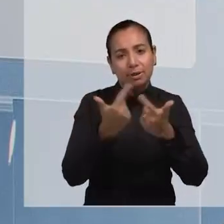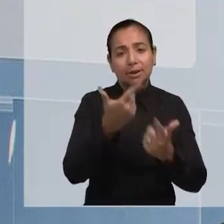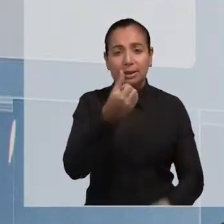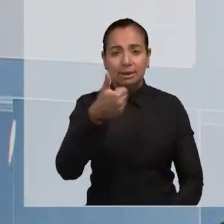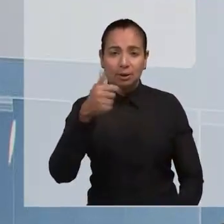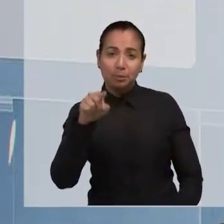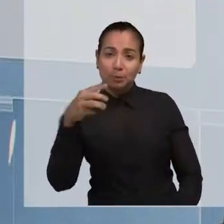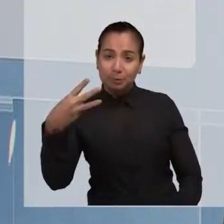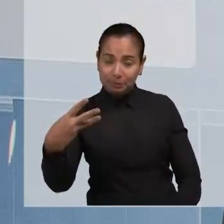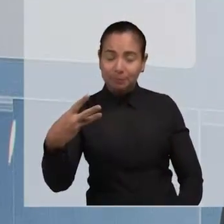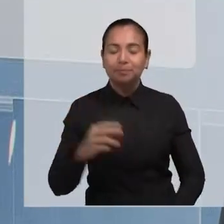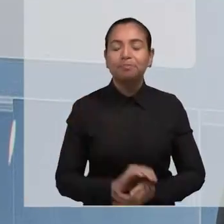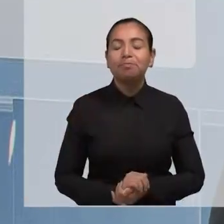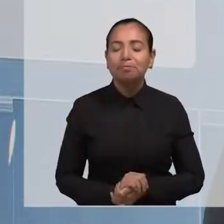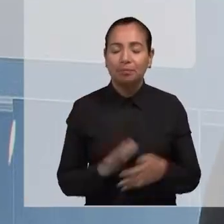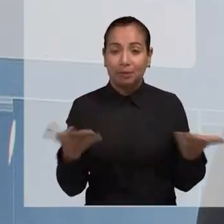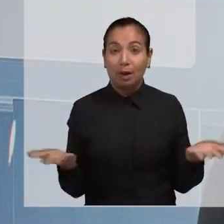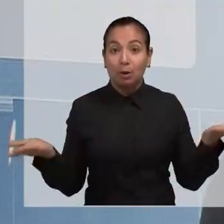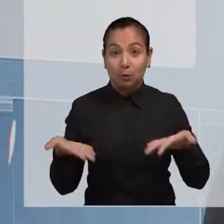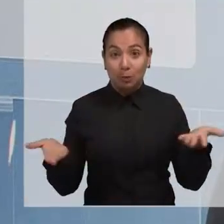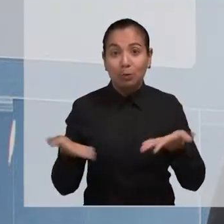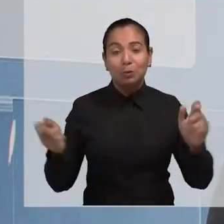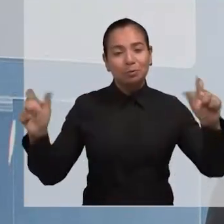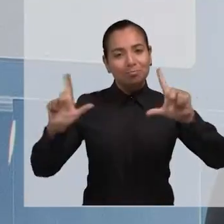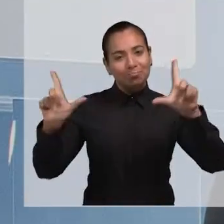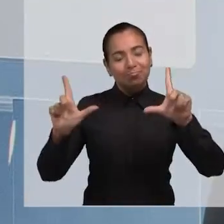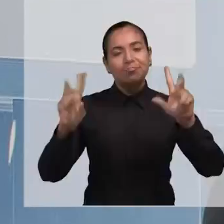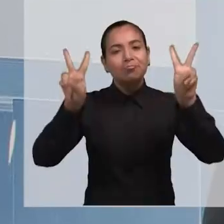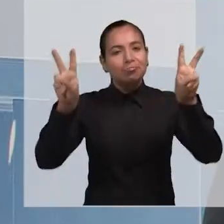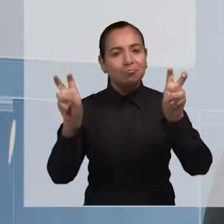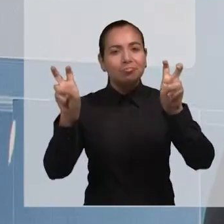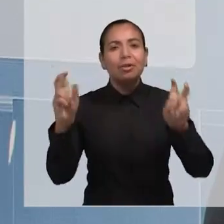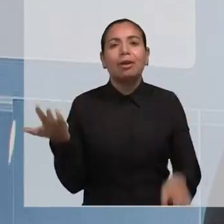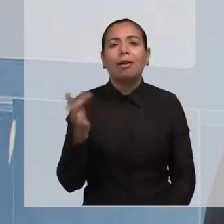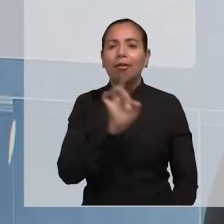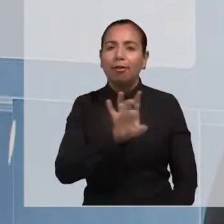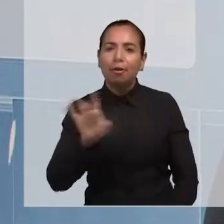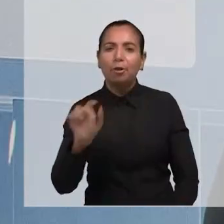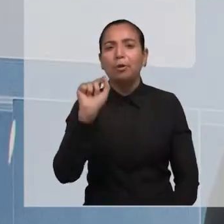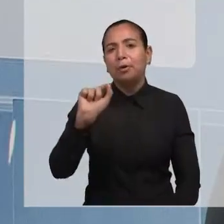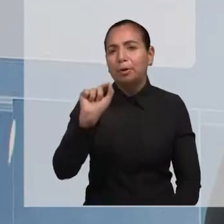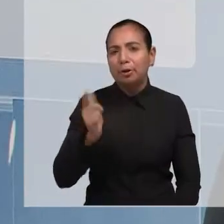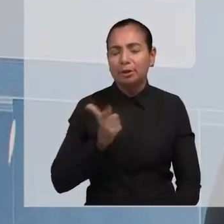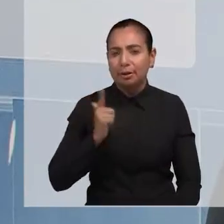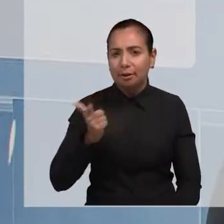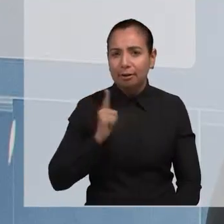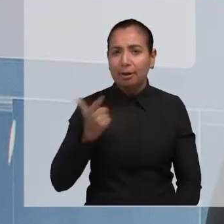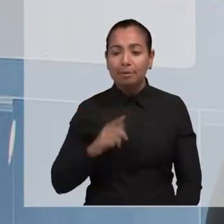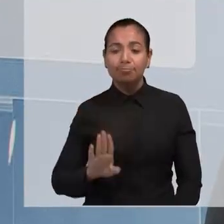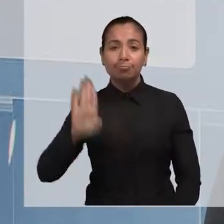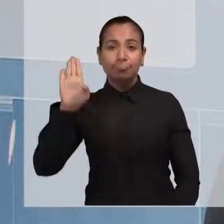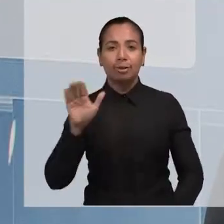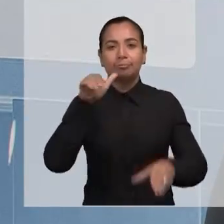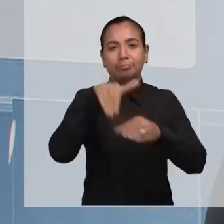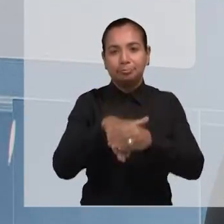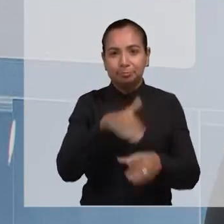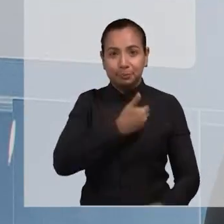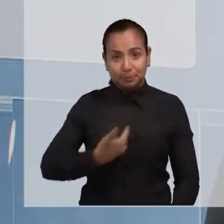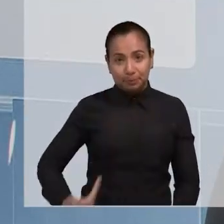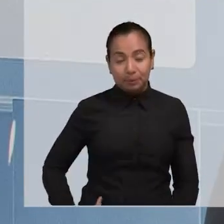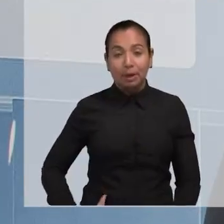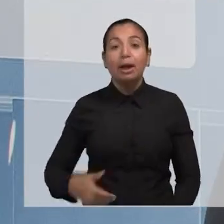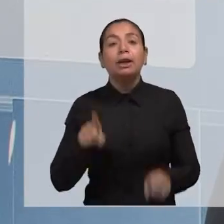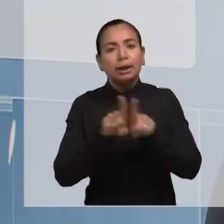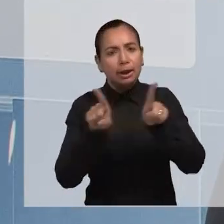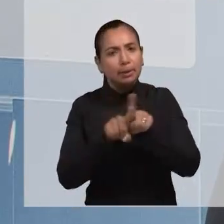61.3. Hoje o programa vai ser dedicado só cada passo de cada candidato a presidente da República e também as